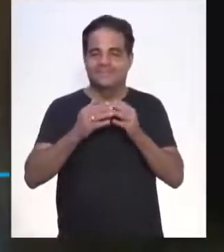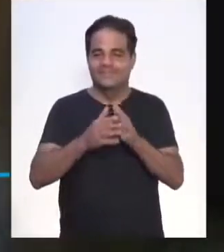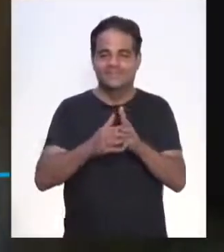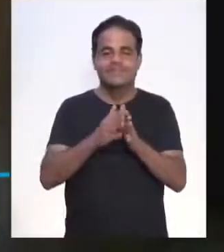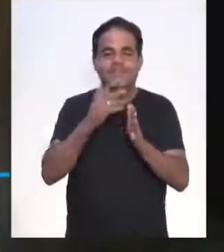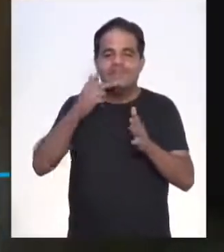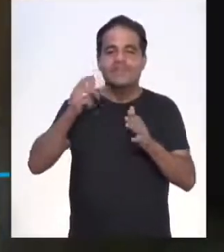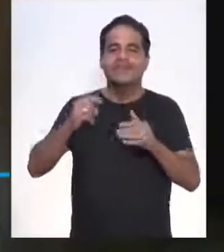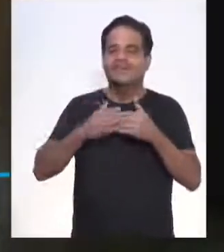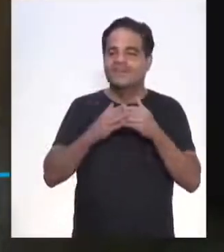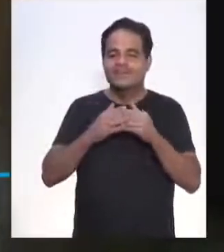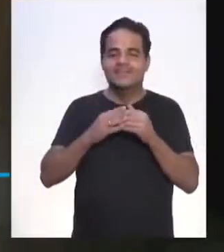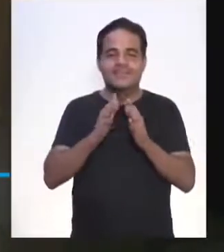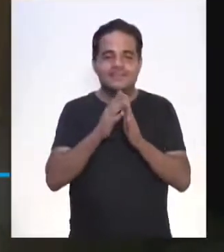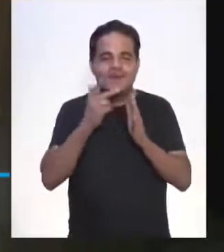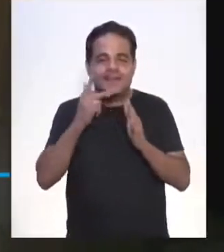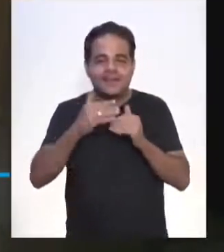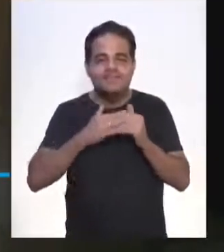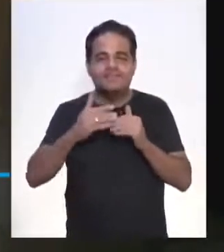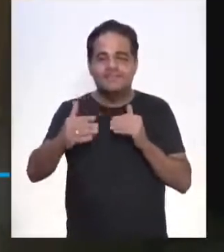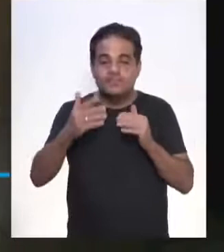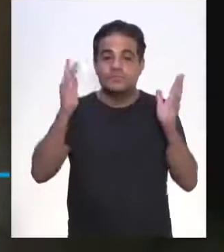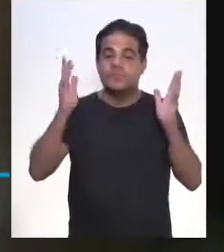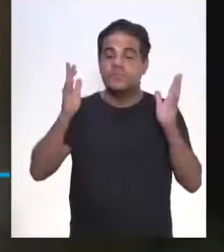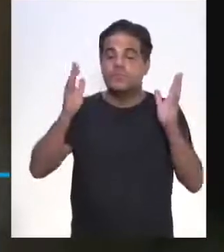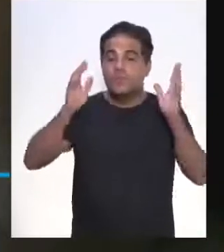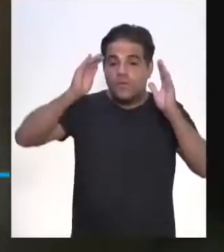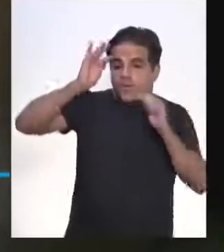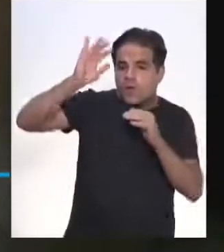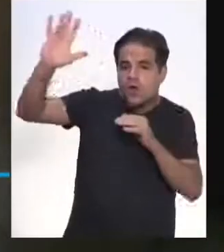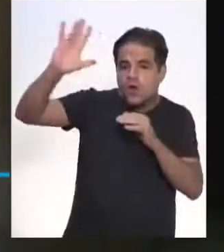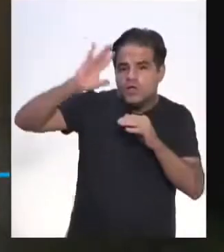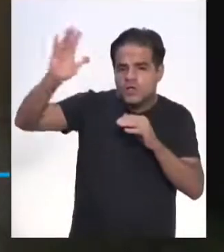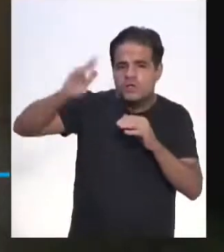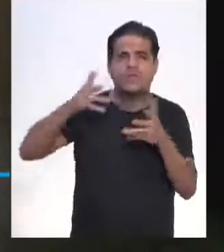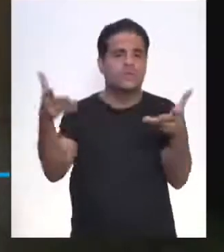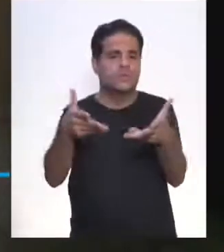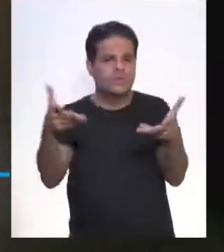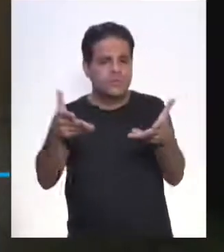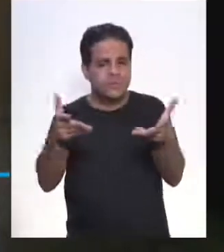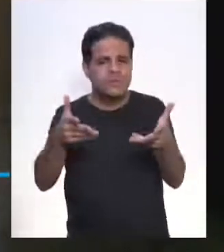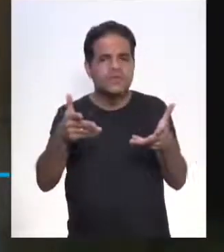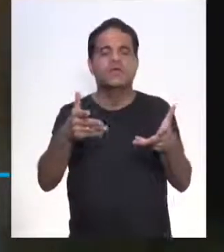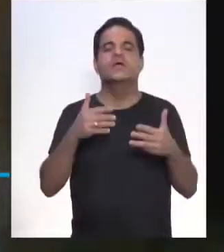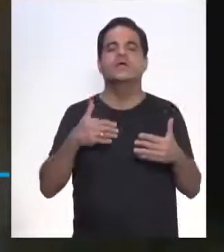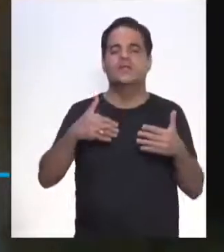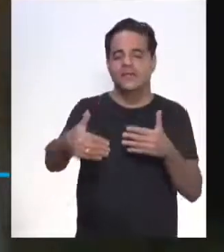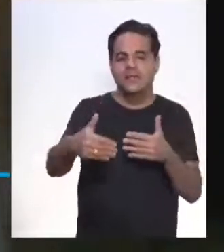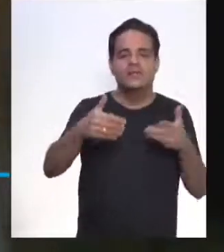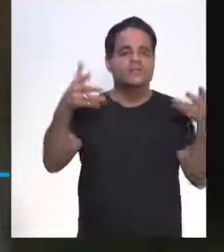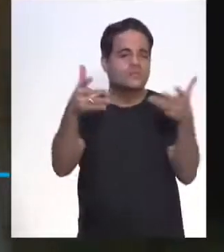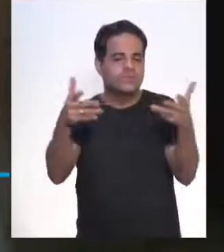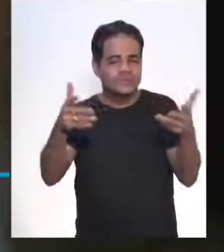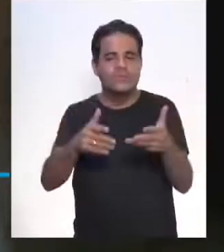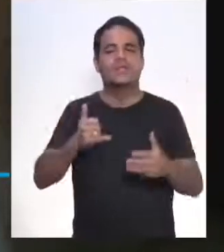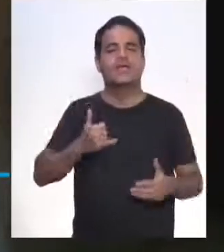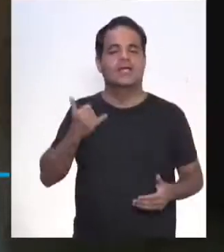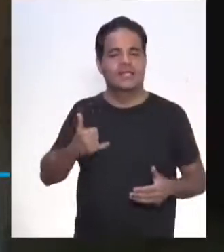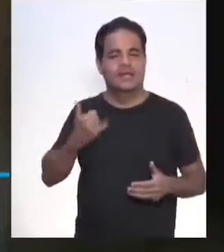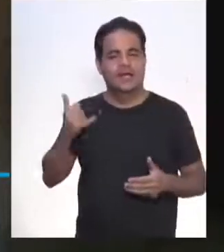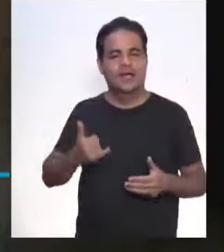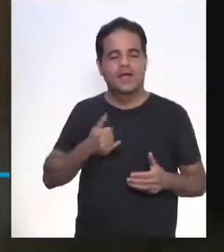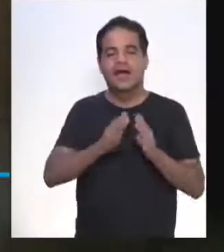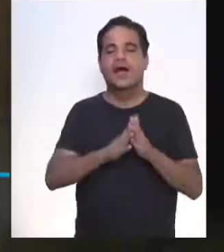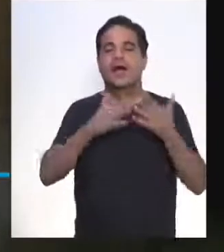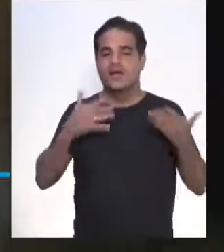dá um salto temporal lá para filosofia contemporânea, né? Bom, a contemporaneidade é aquilo